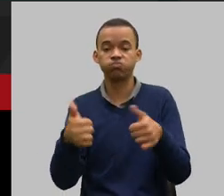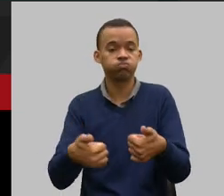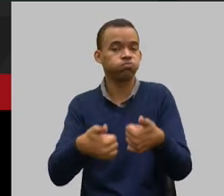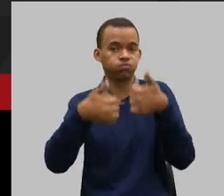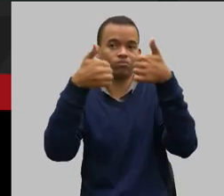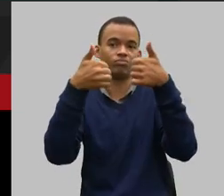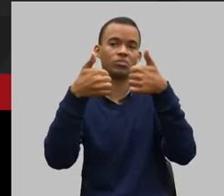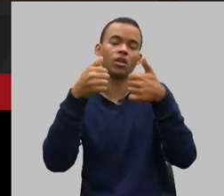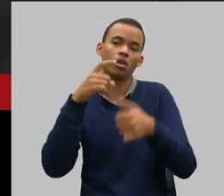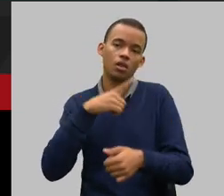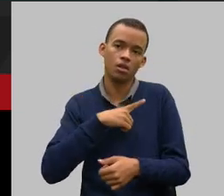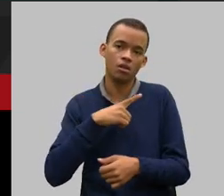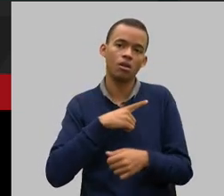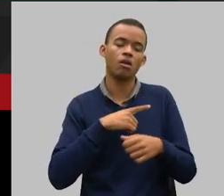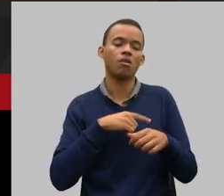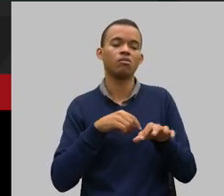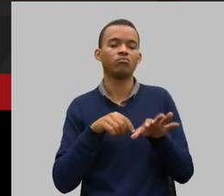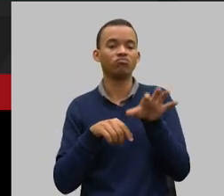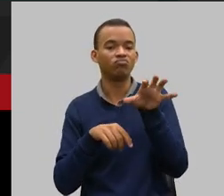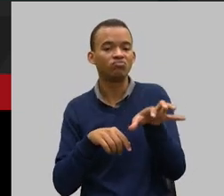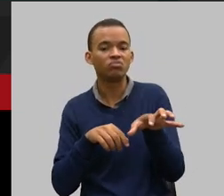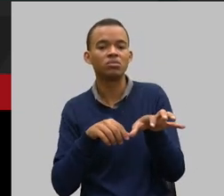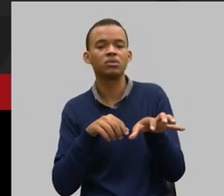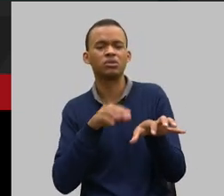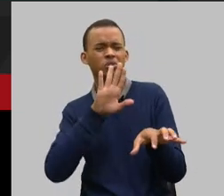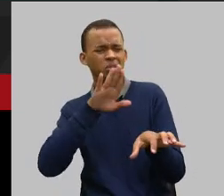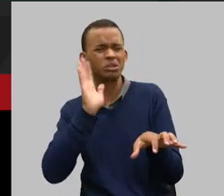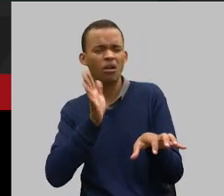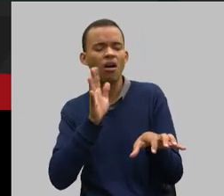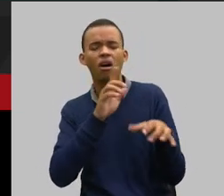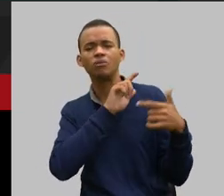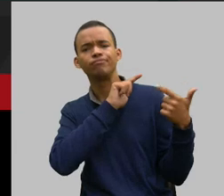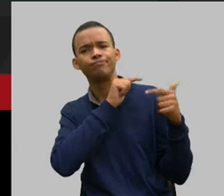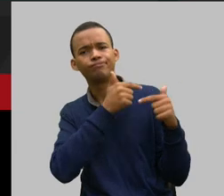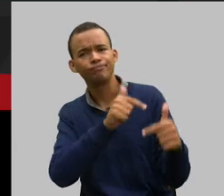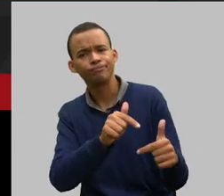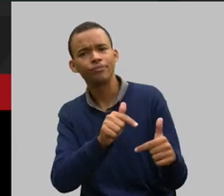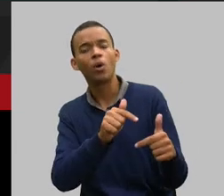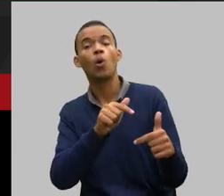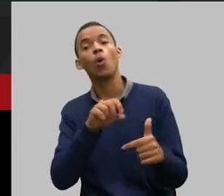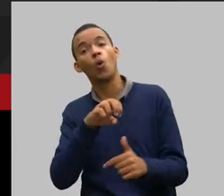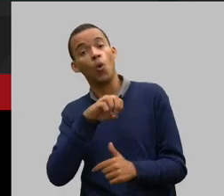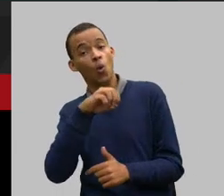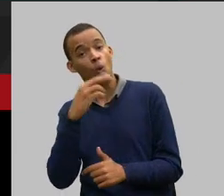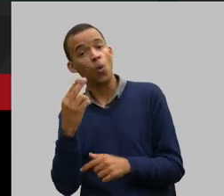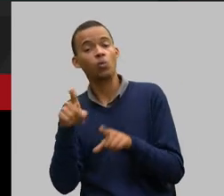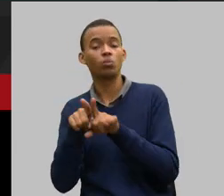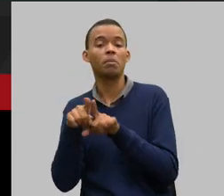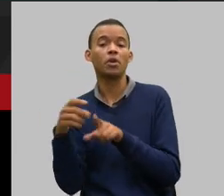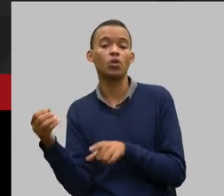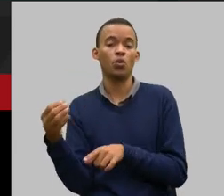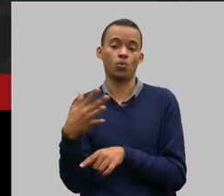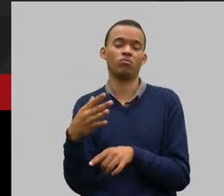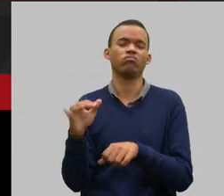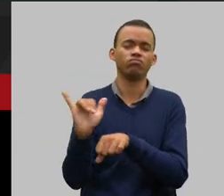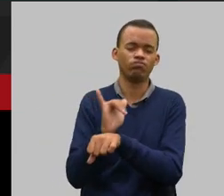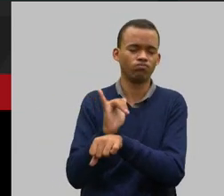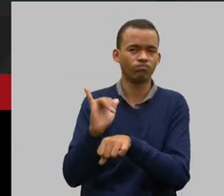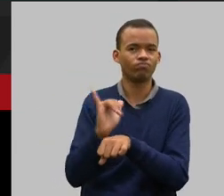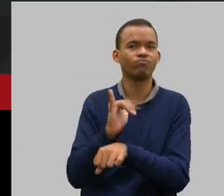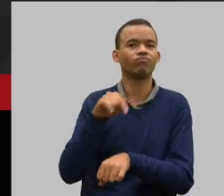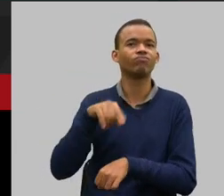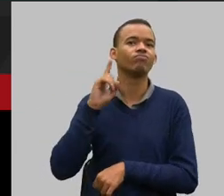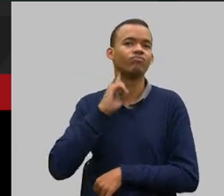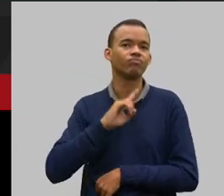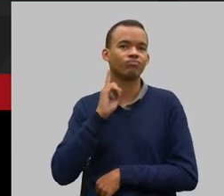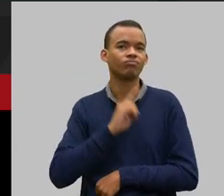setores eh estratégicos para Minas Gerais aqui a conversão de investimentos também